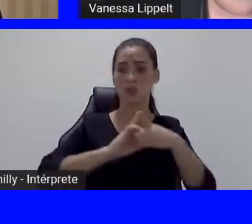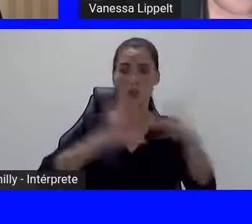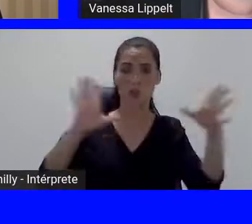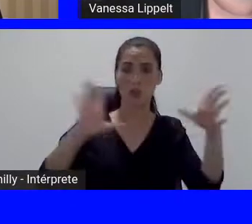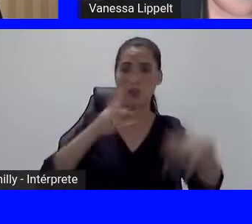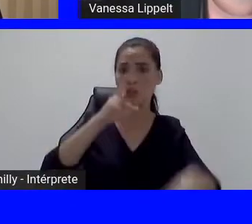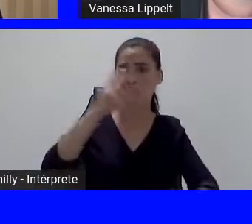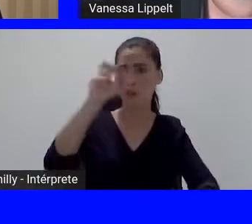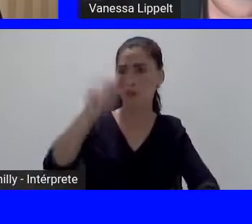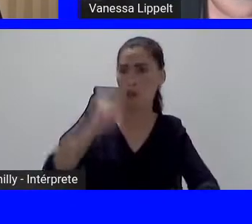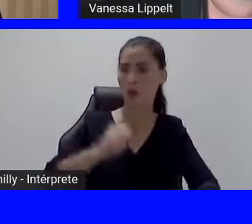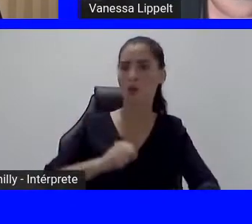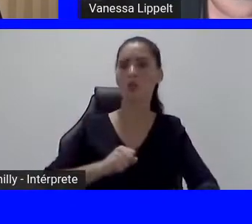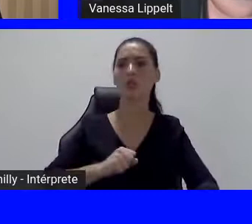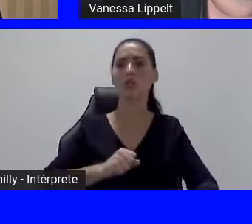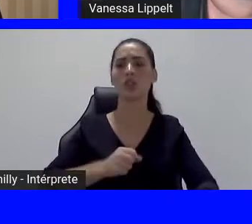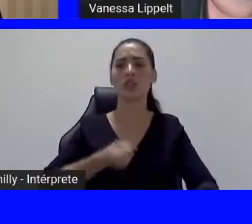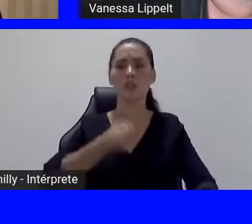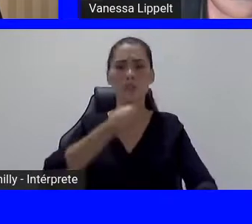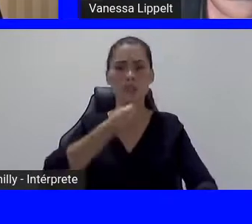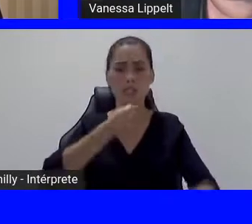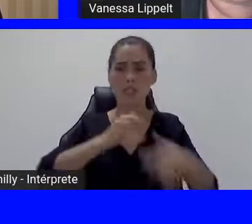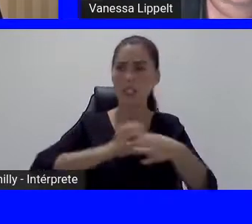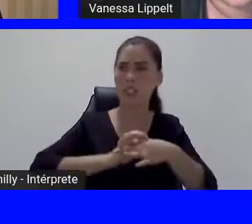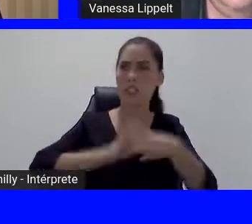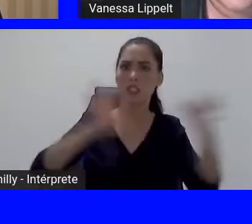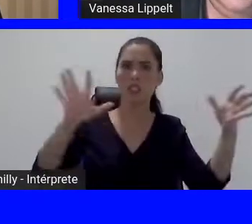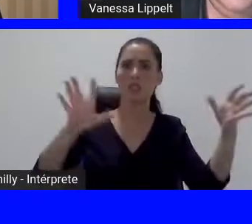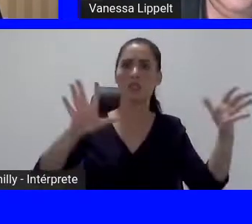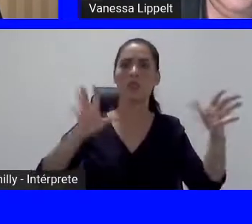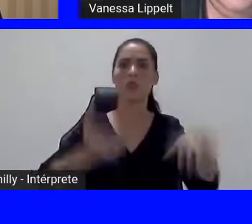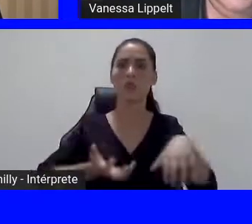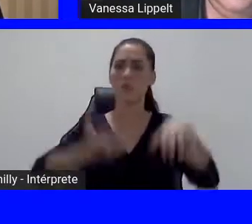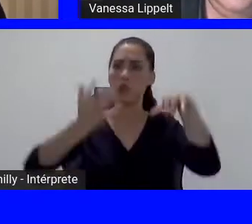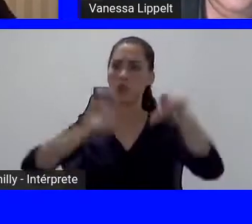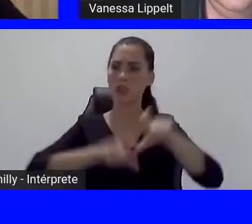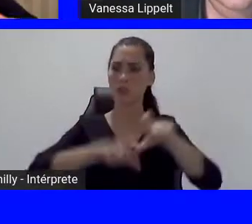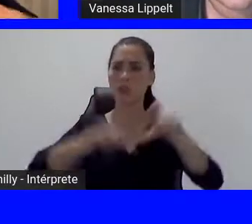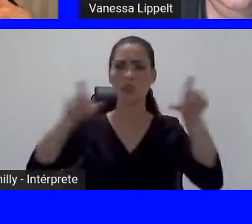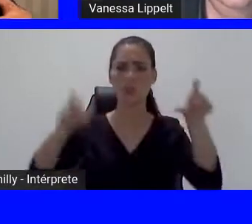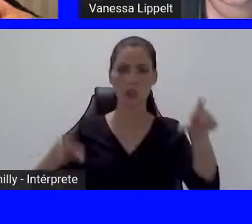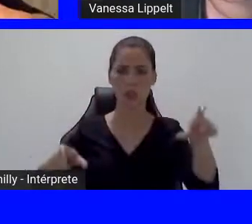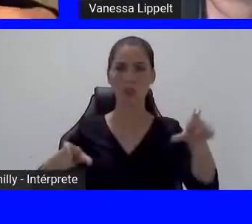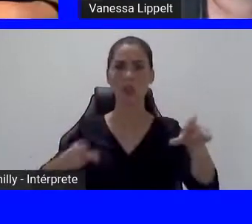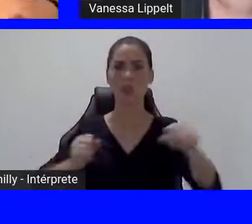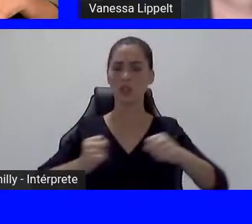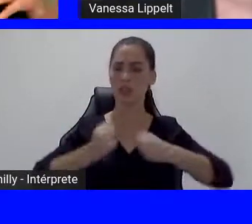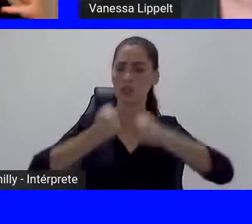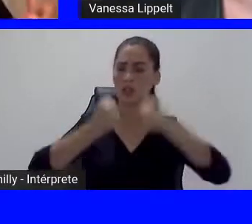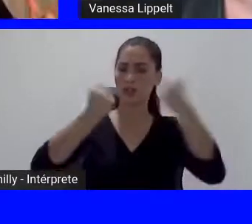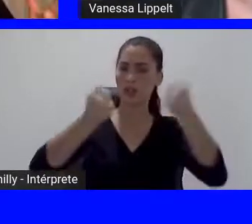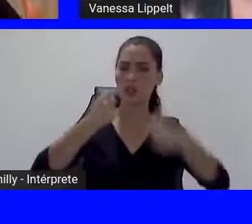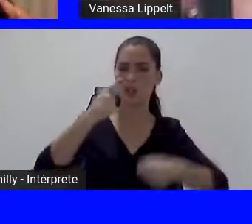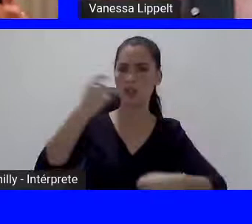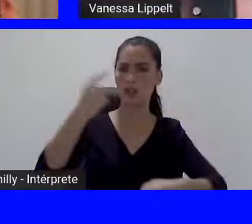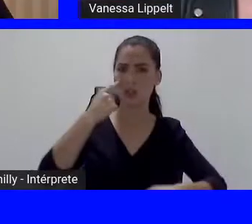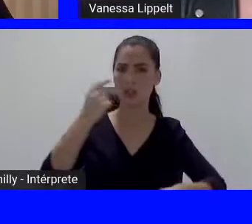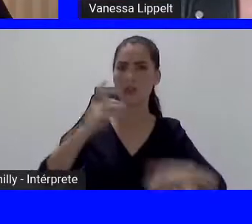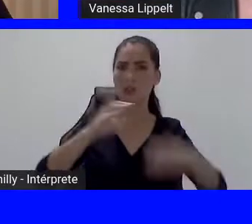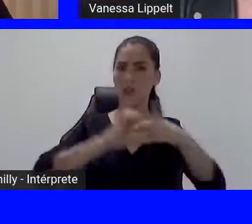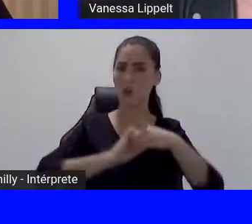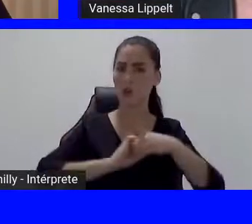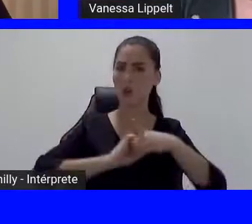livre, um Congresso Nacional independente, que defenda os interesses e direitos numa democracia da maioria,